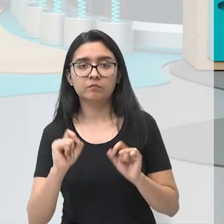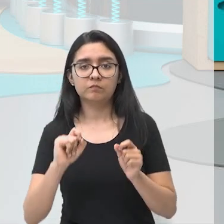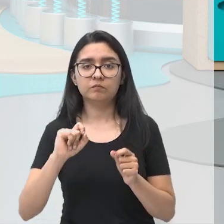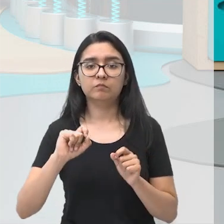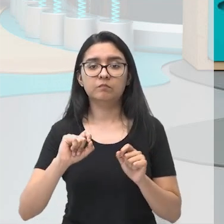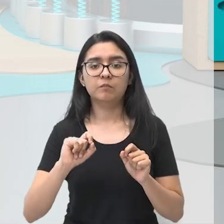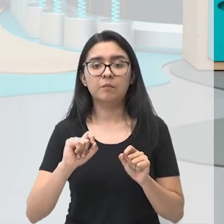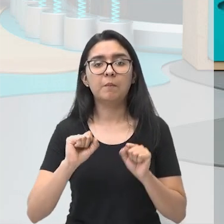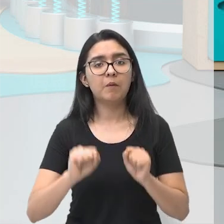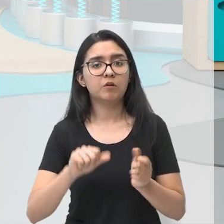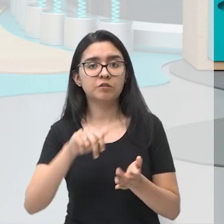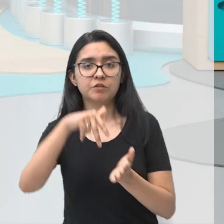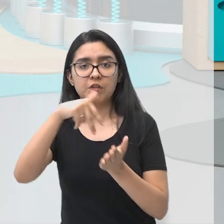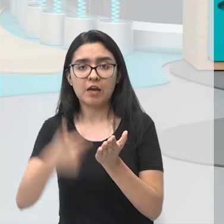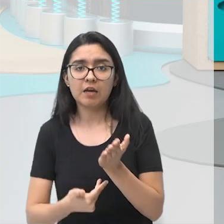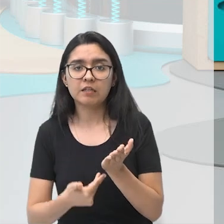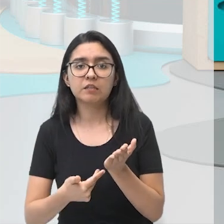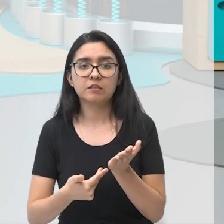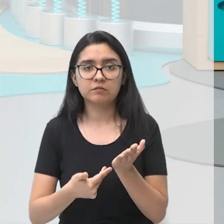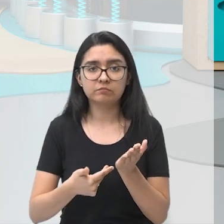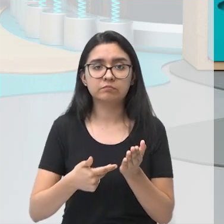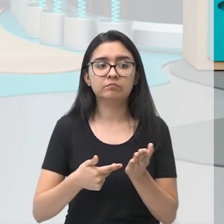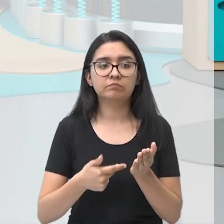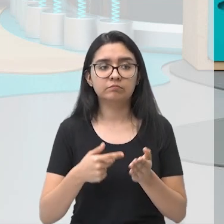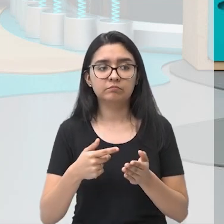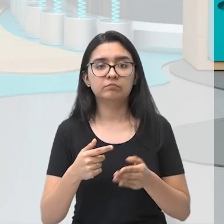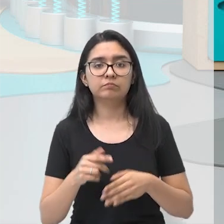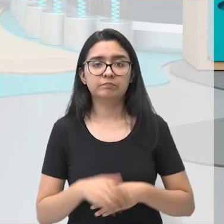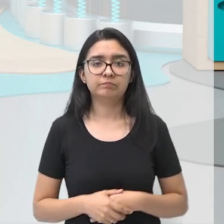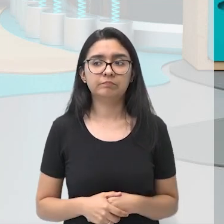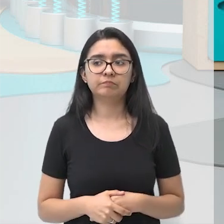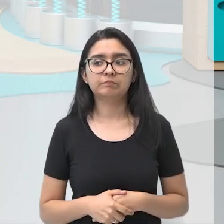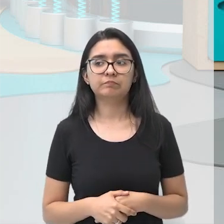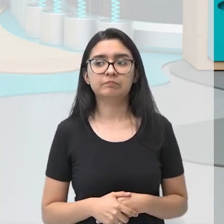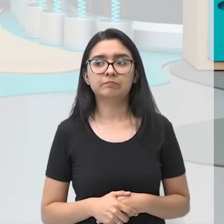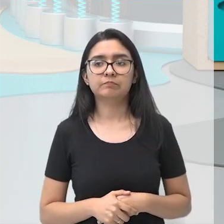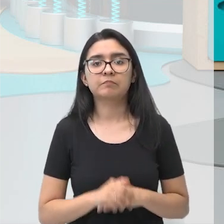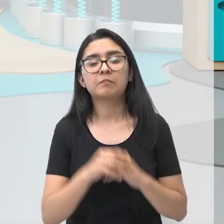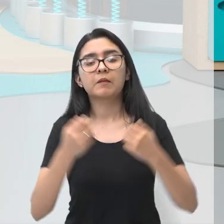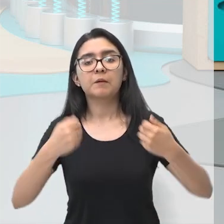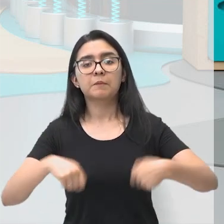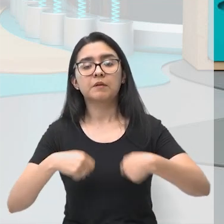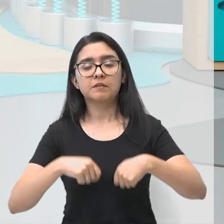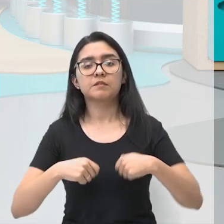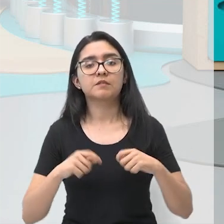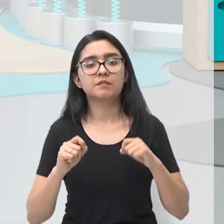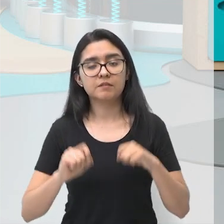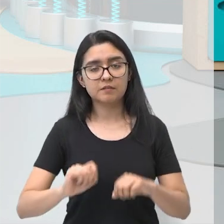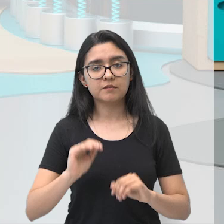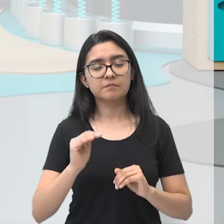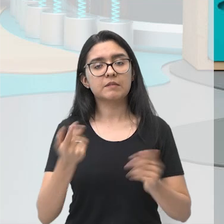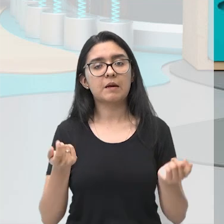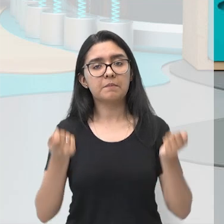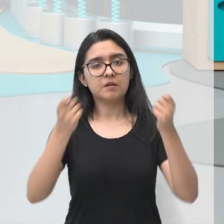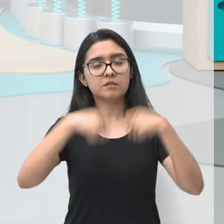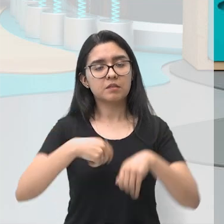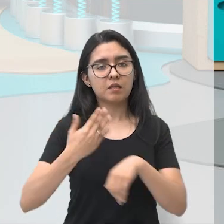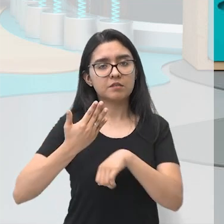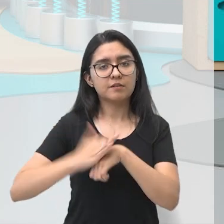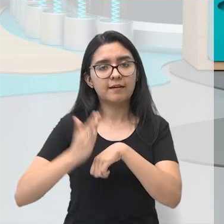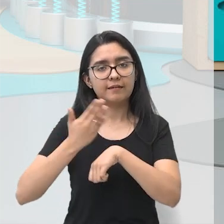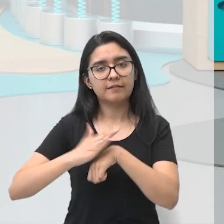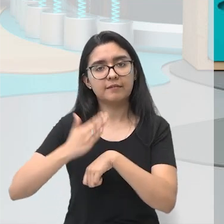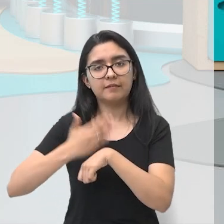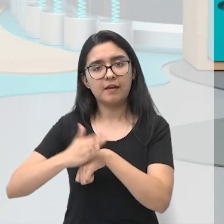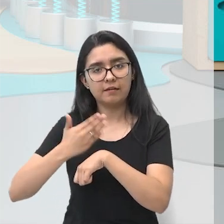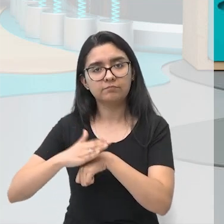cair ali, trombar as pernas e vai se machucar na pista. Então, tem que desenvolver essa capacidade, tem que